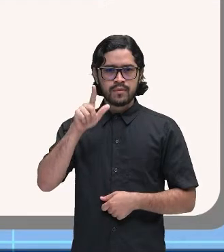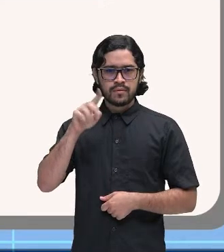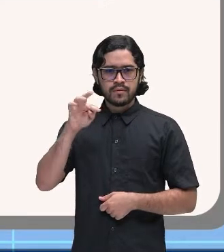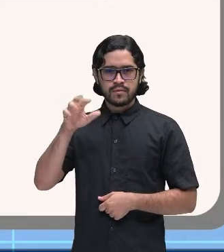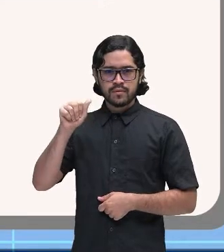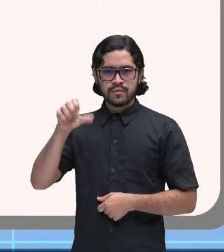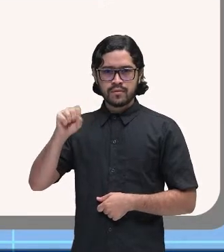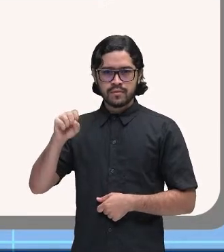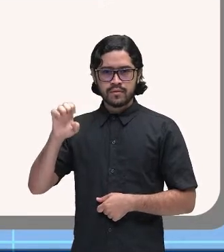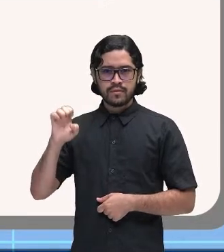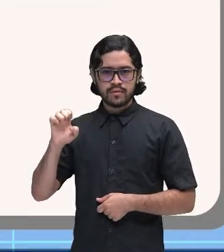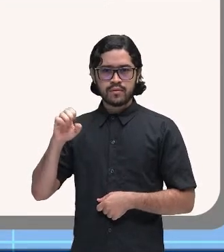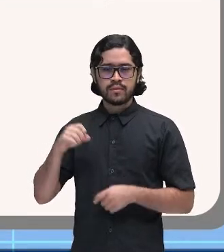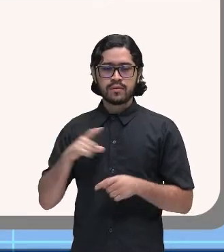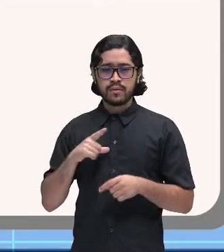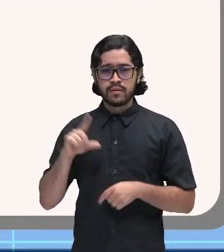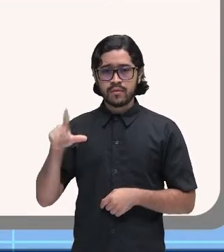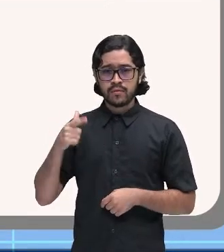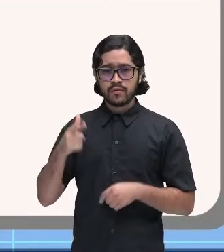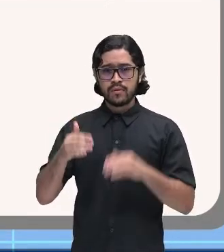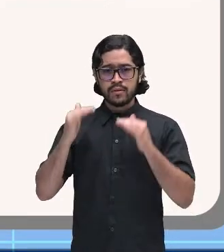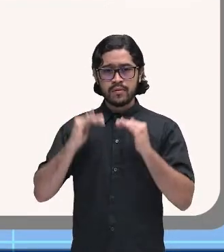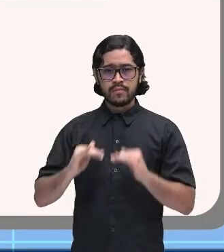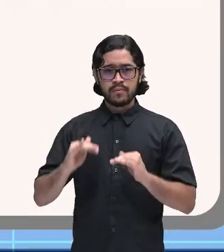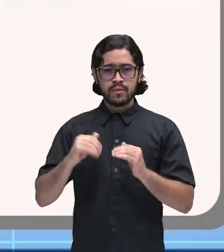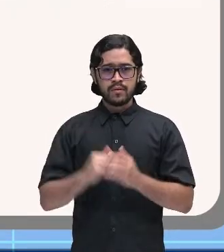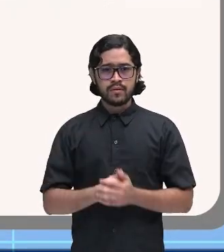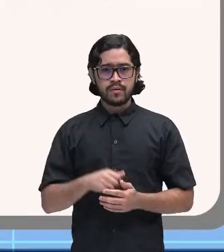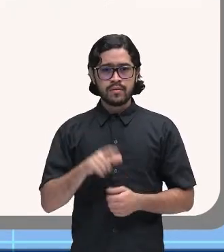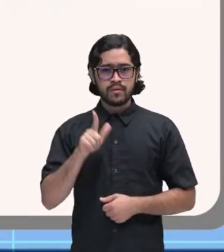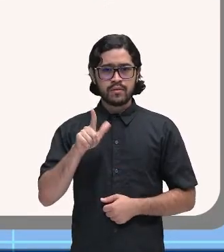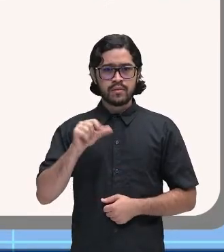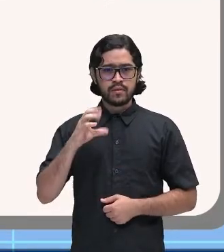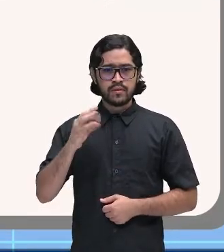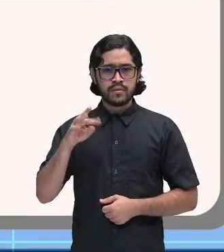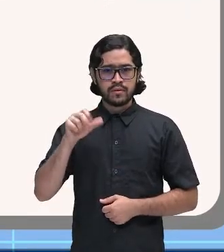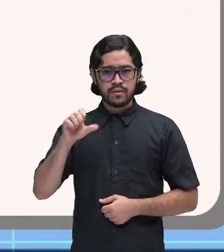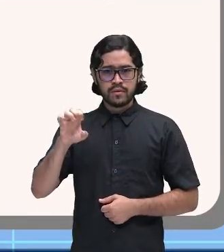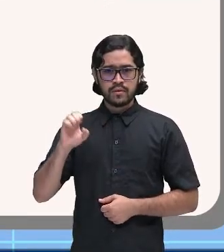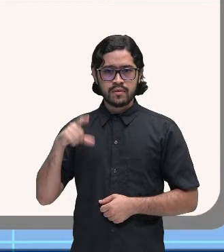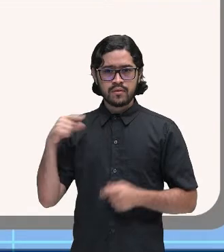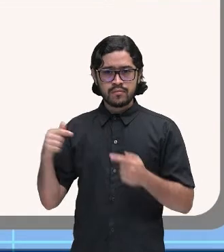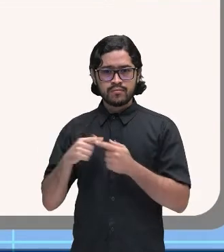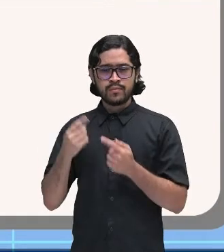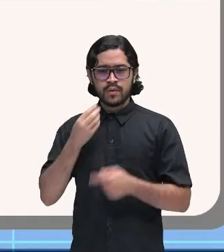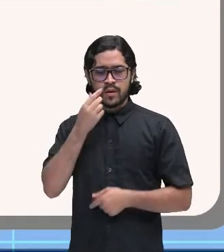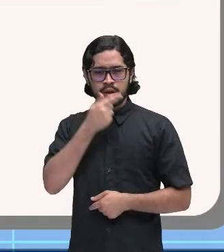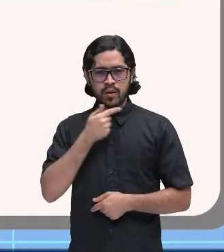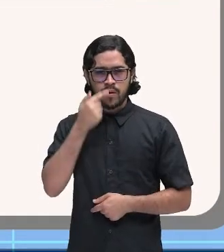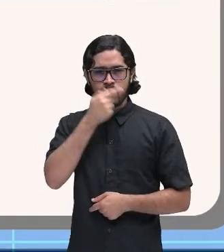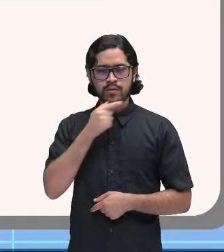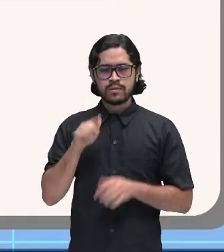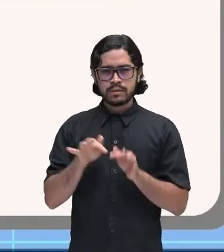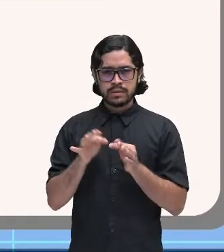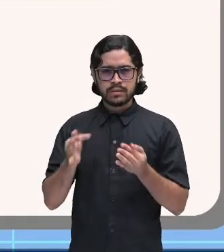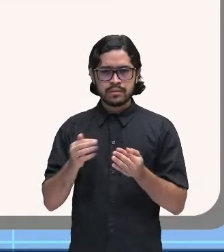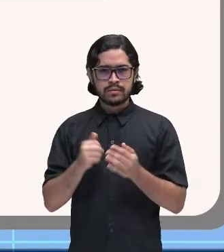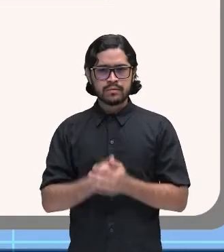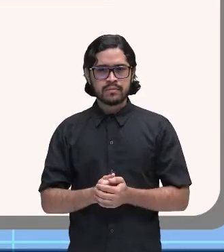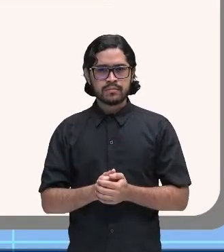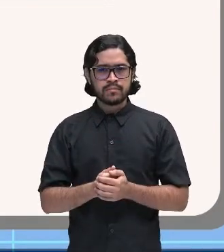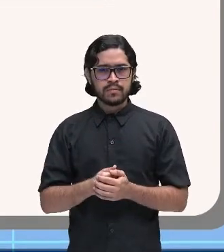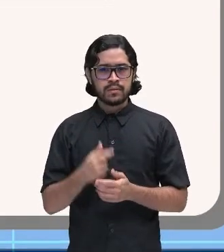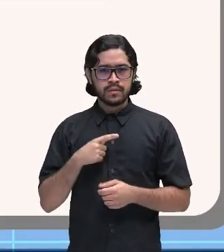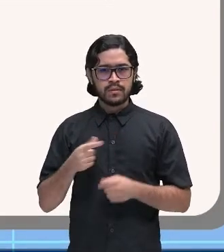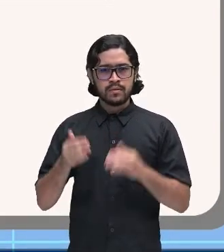e galactose, que são açúcares simples, lembrando um pouquinho da bioquímica aí, tá? Sacarase, ela pega a sacarose, fragmenta em glicose